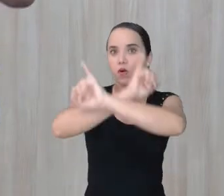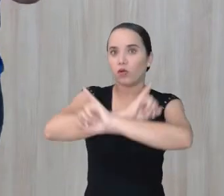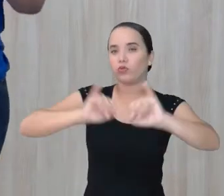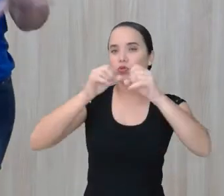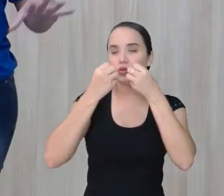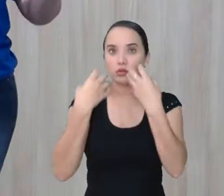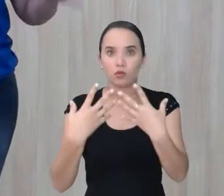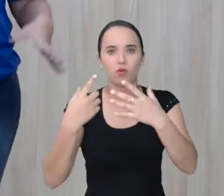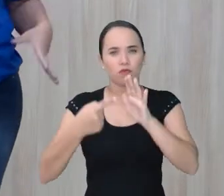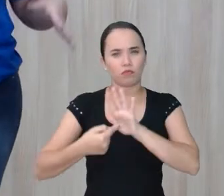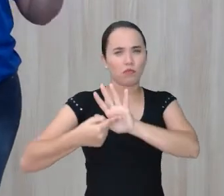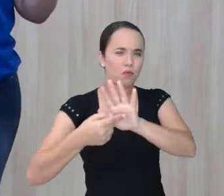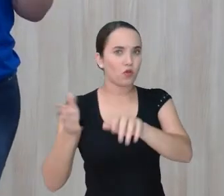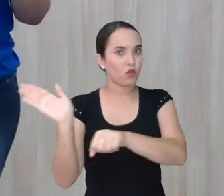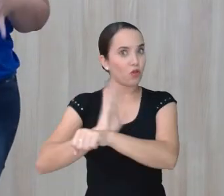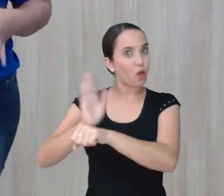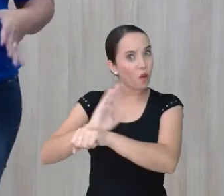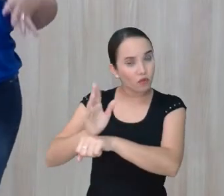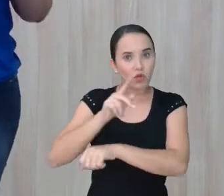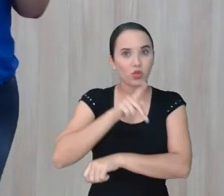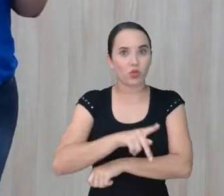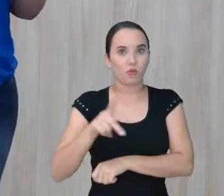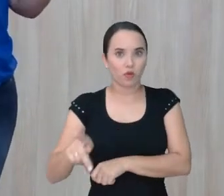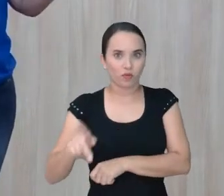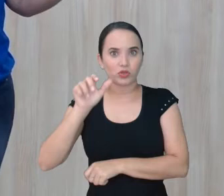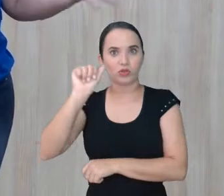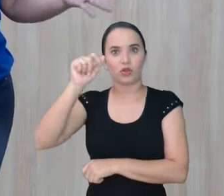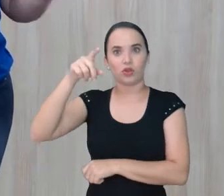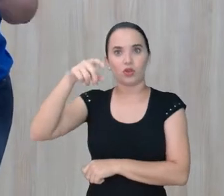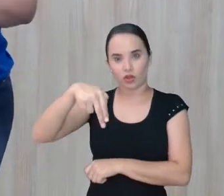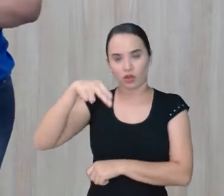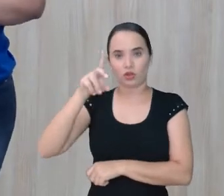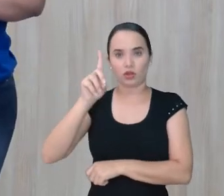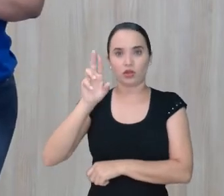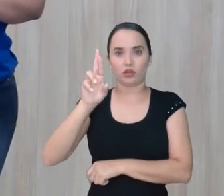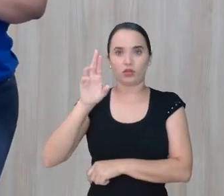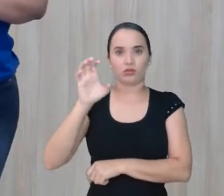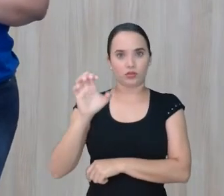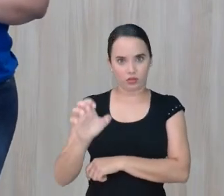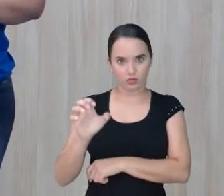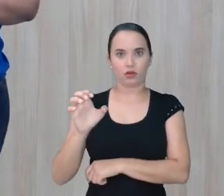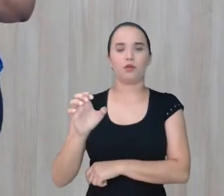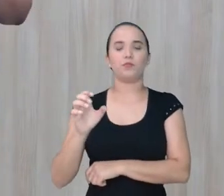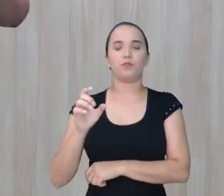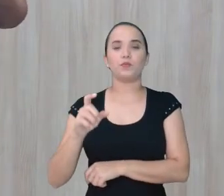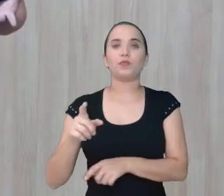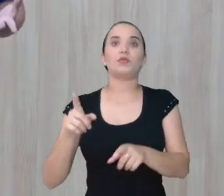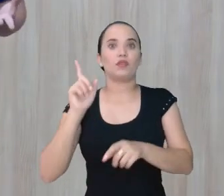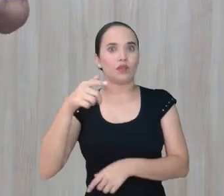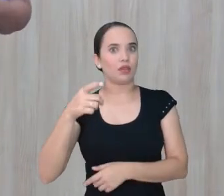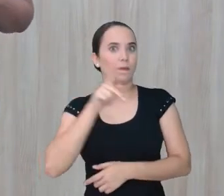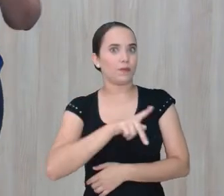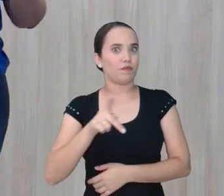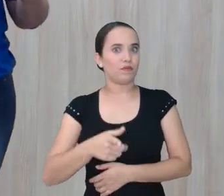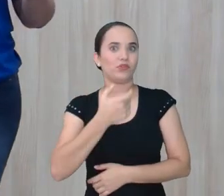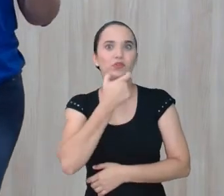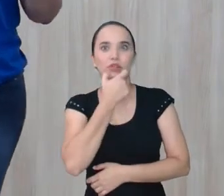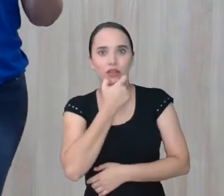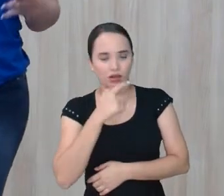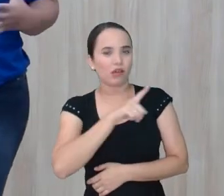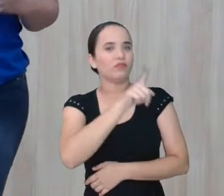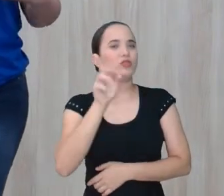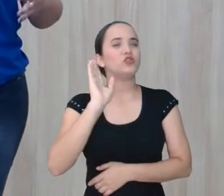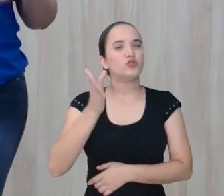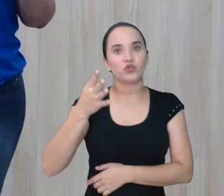vou passar um vídeo do professor André Riceliano, que é professor de inglês, vocês já conhecem, mas